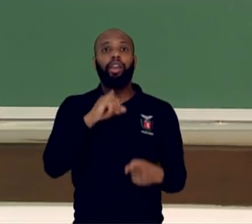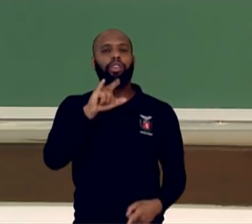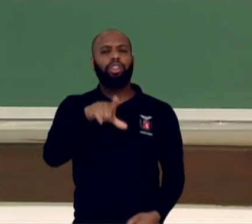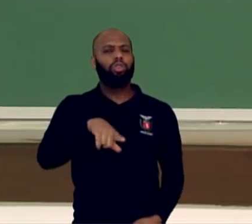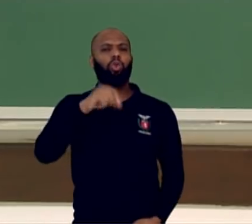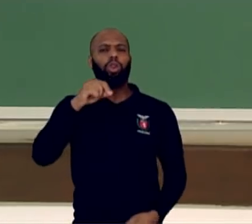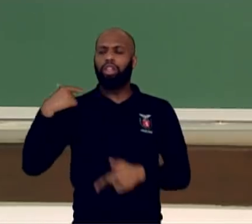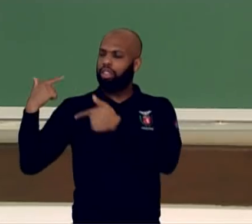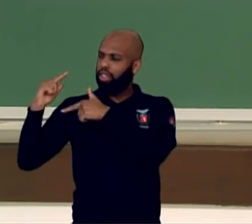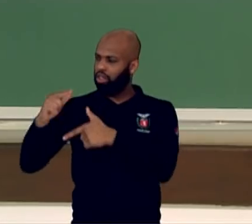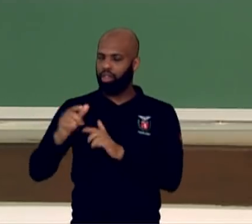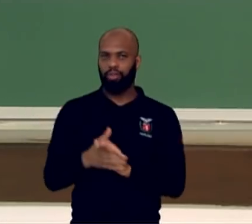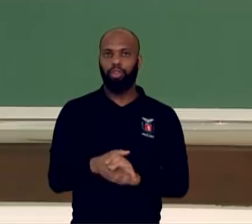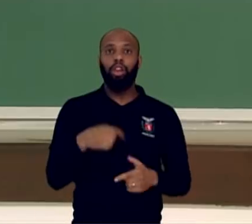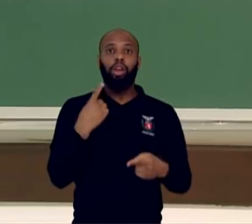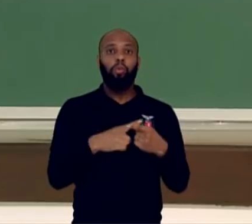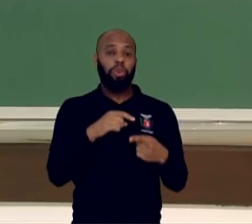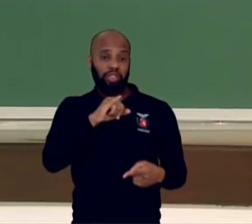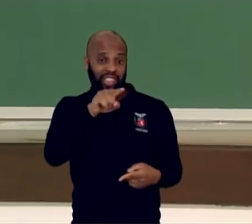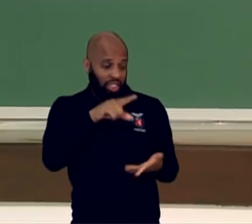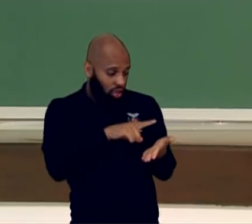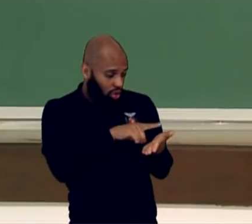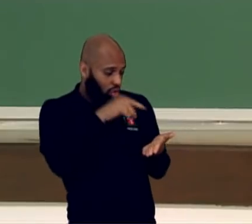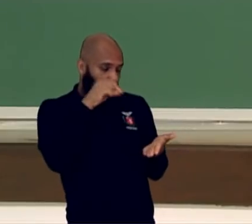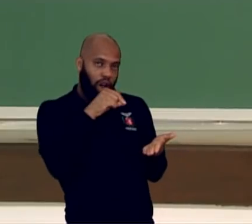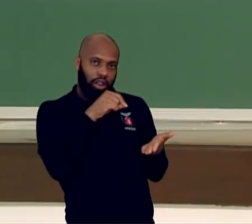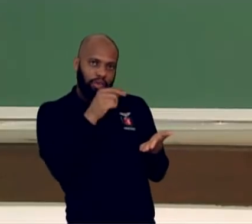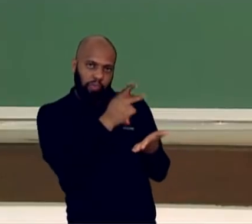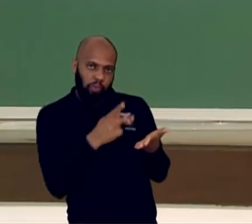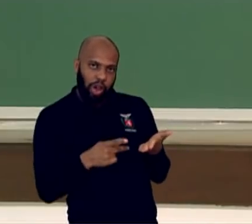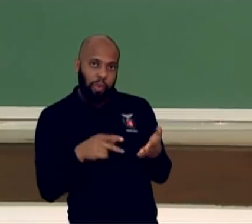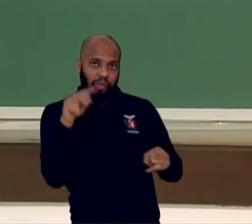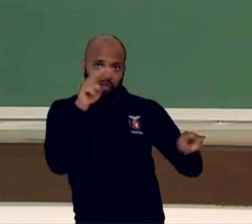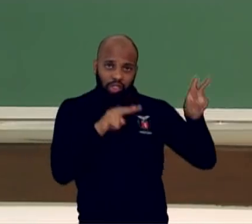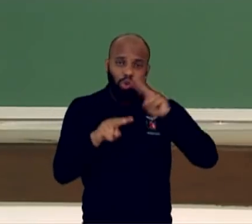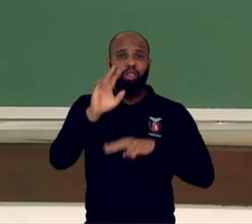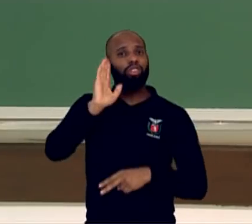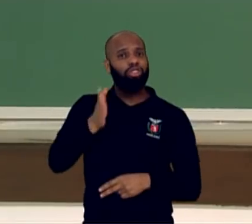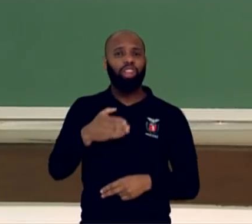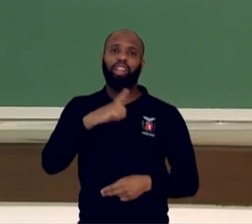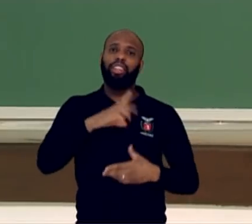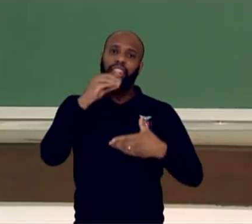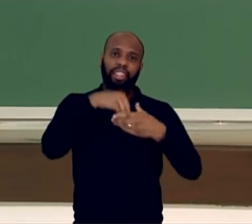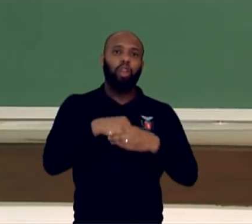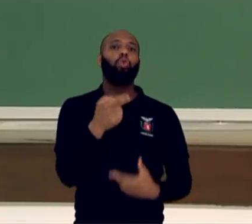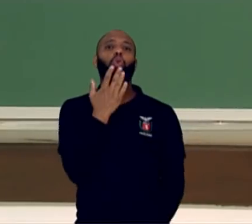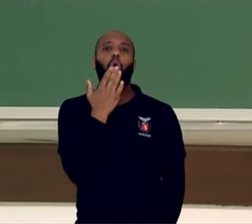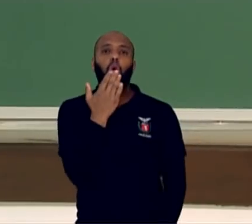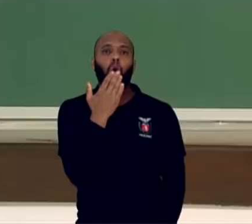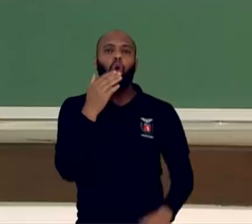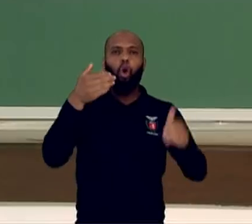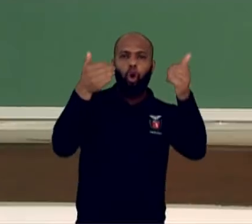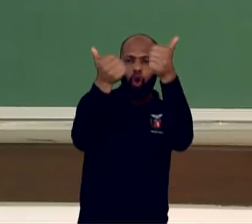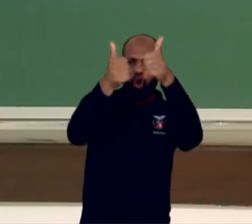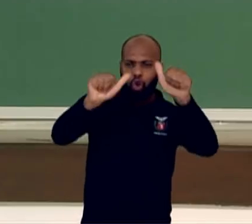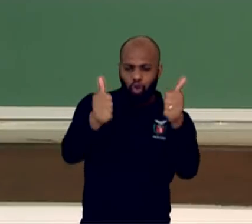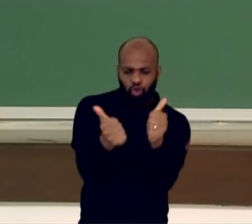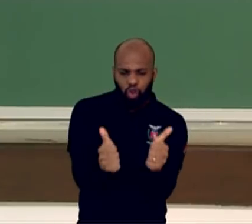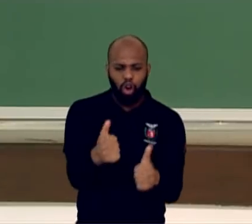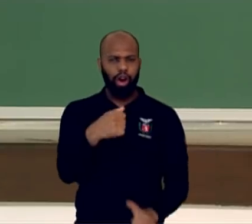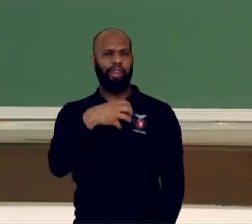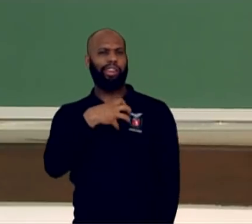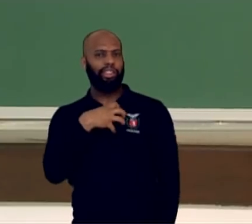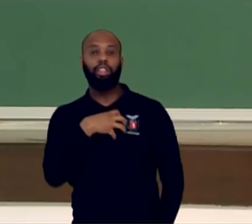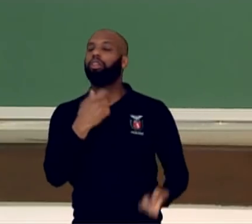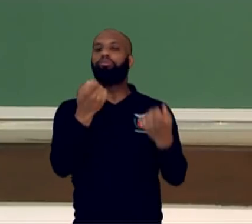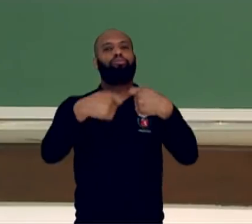tradicional? Porque se você escolher o poema visual, ele por si só já trabalha com cores e formas. Então você não